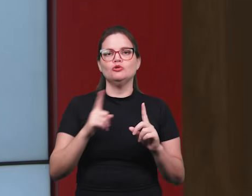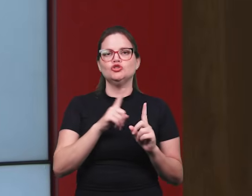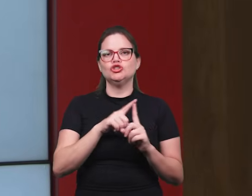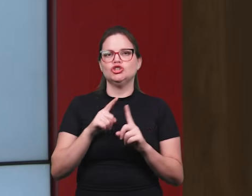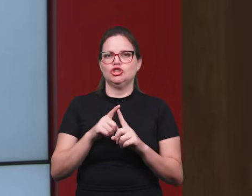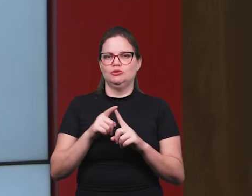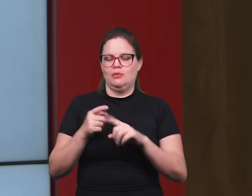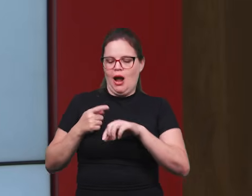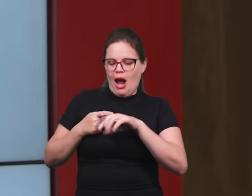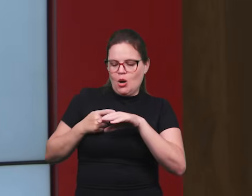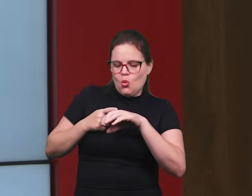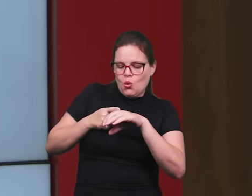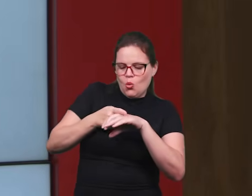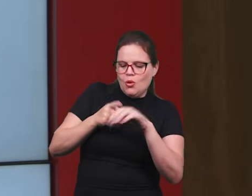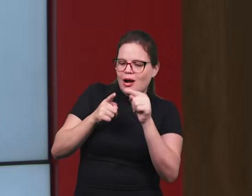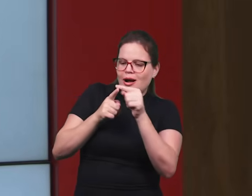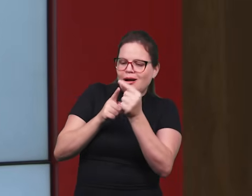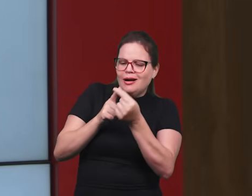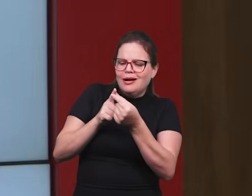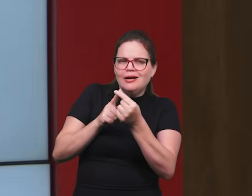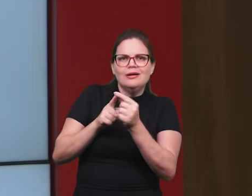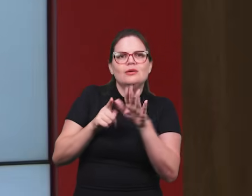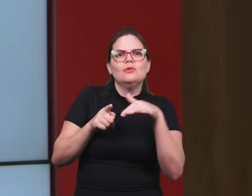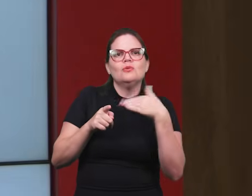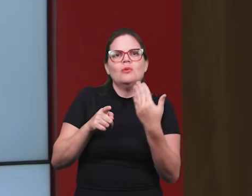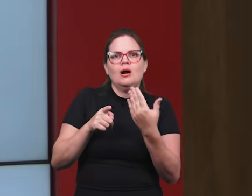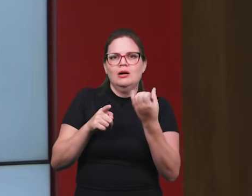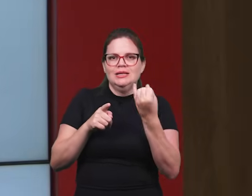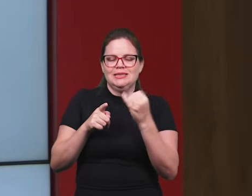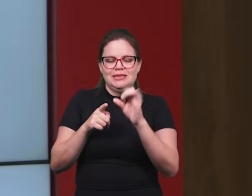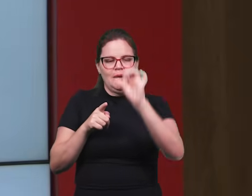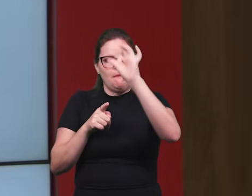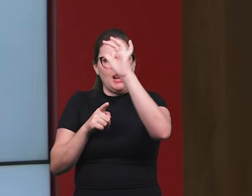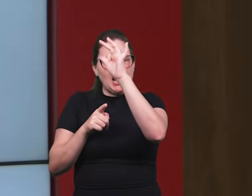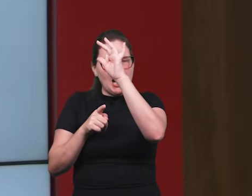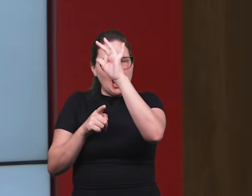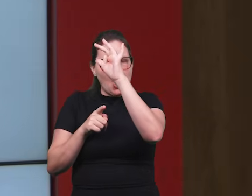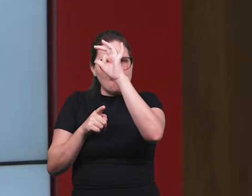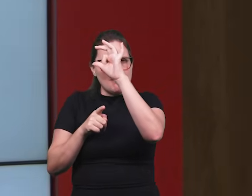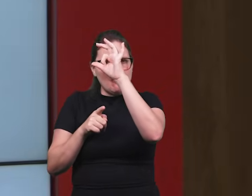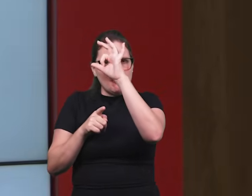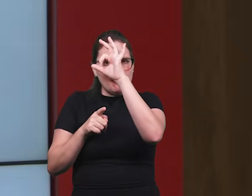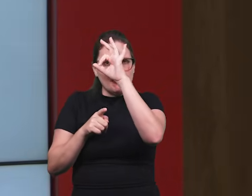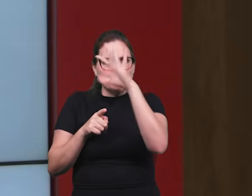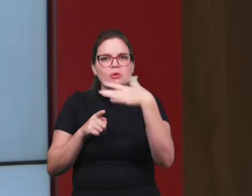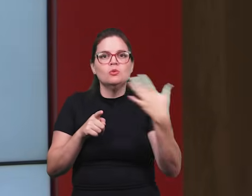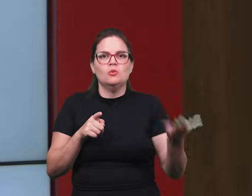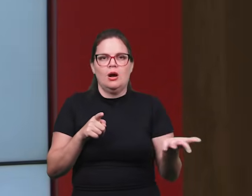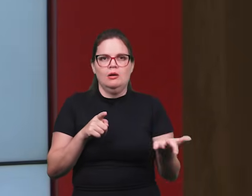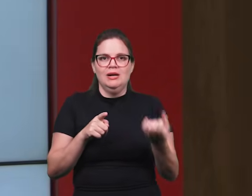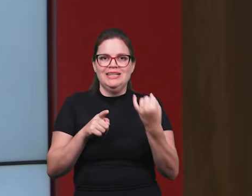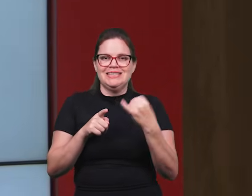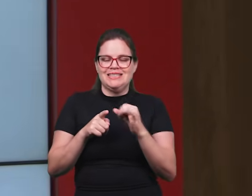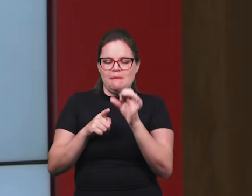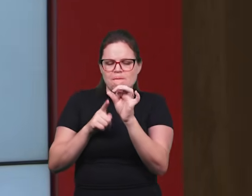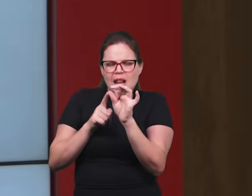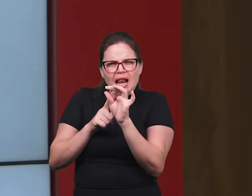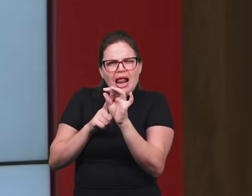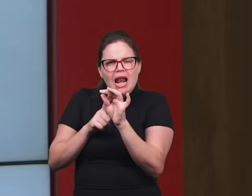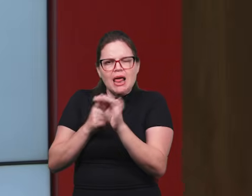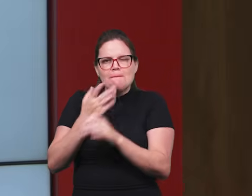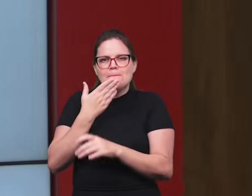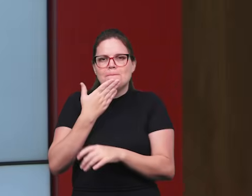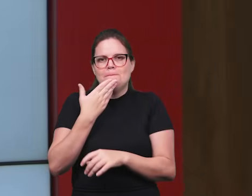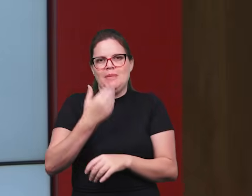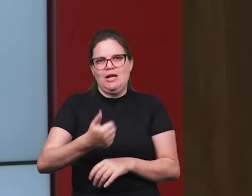calibre da agulha que você vai usar. Quanto mais fina você vai usar, menor é a chance de ter cefaleia. Porque o que